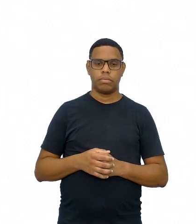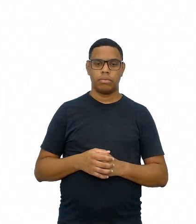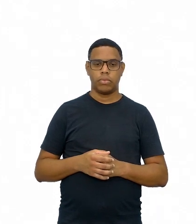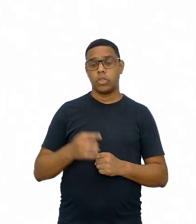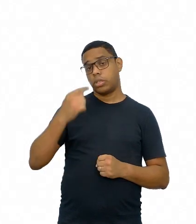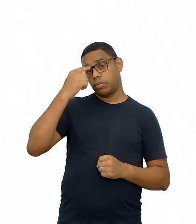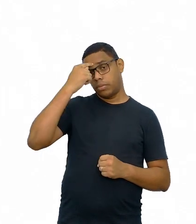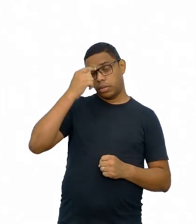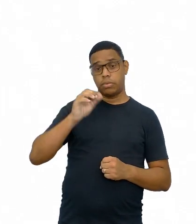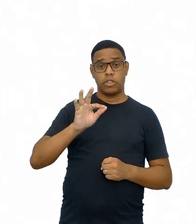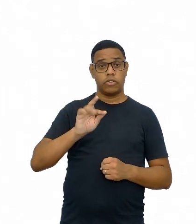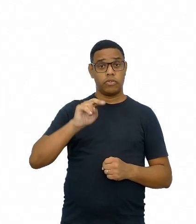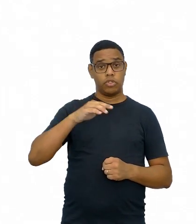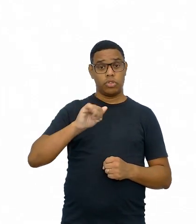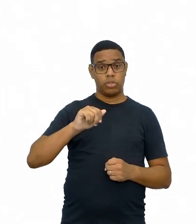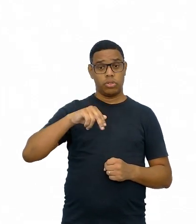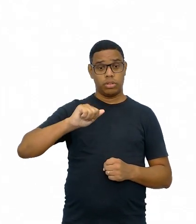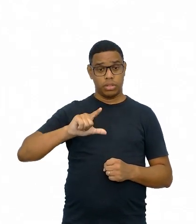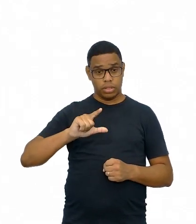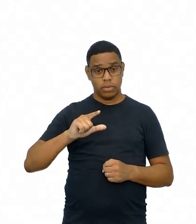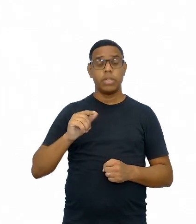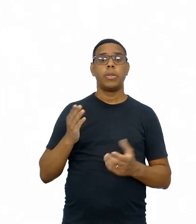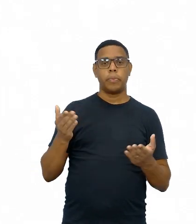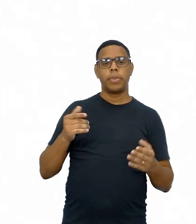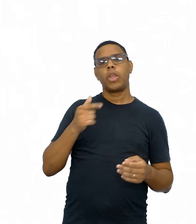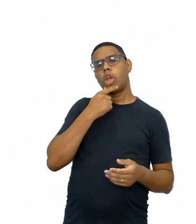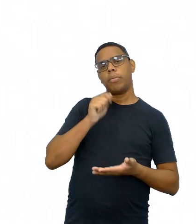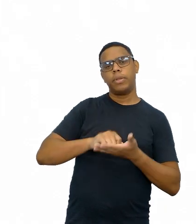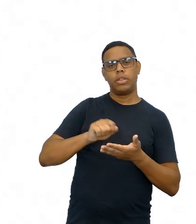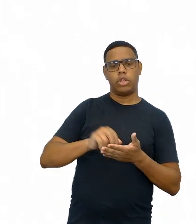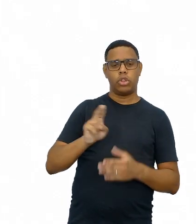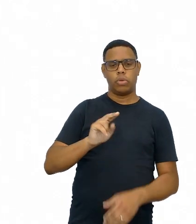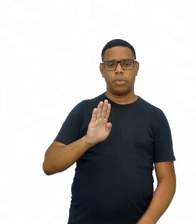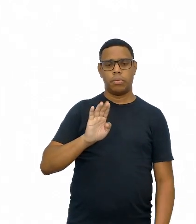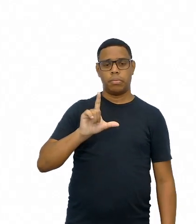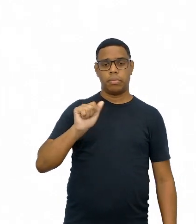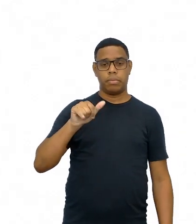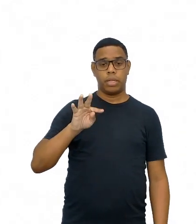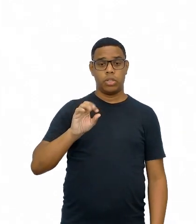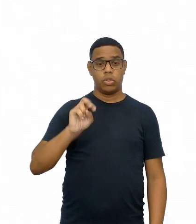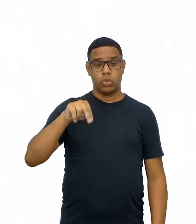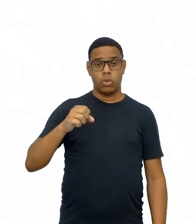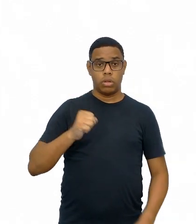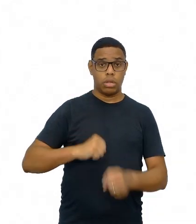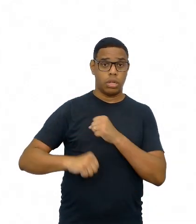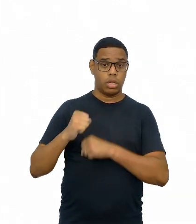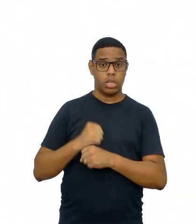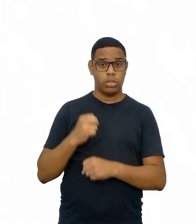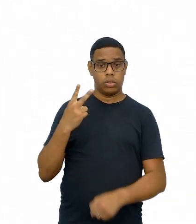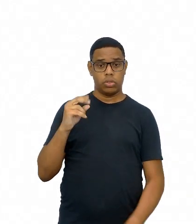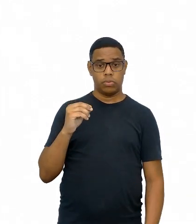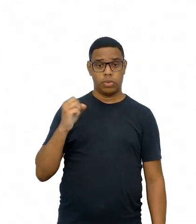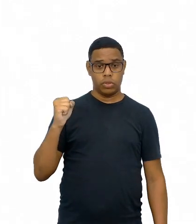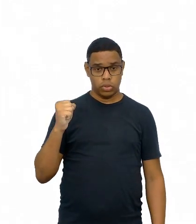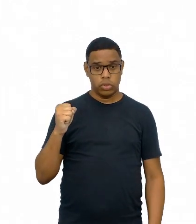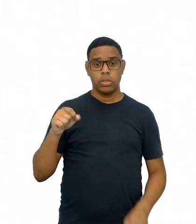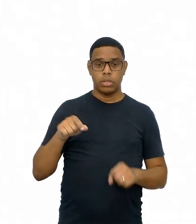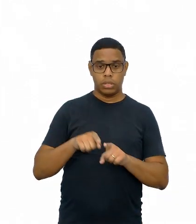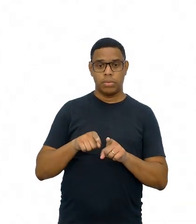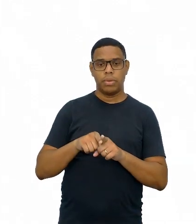Pensamento funcional, né? Então, para Blanton, né, na sua obra de 2008 e na obra